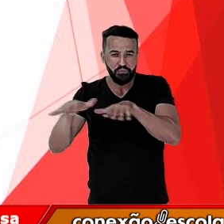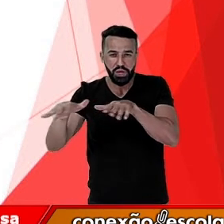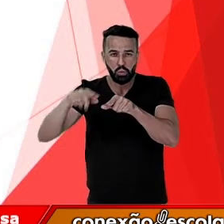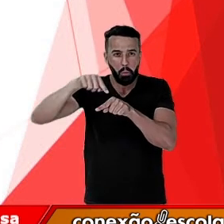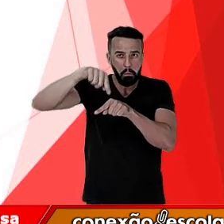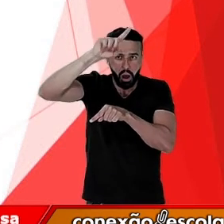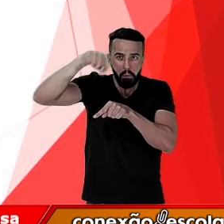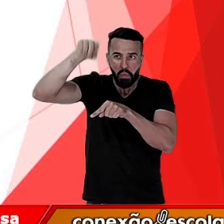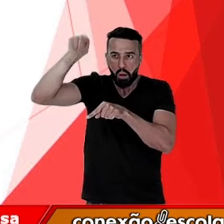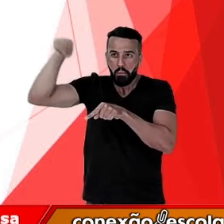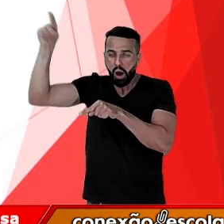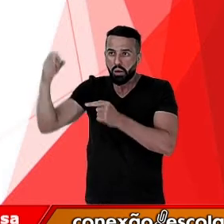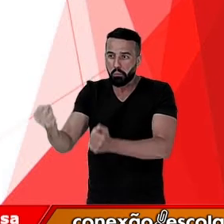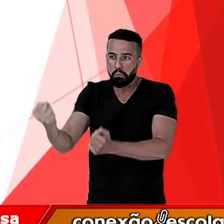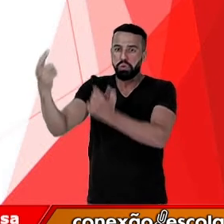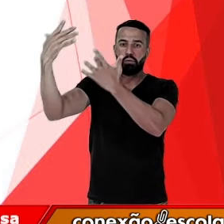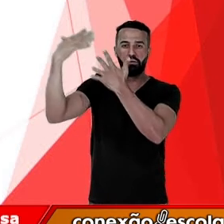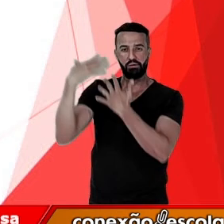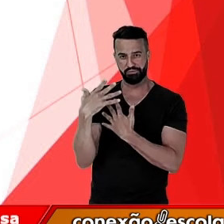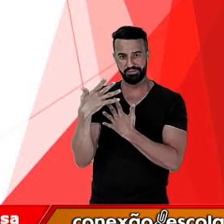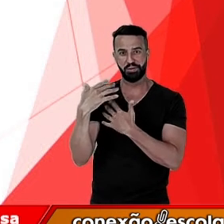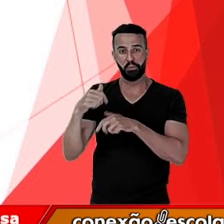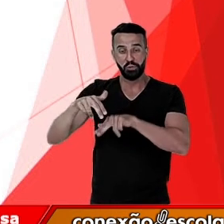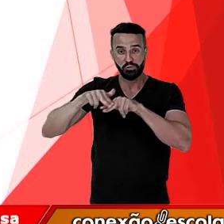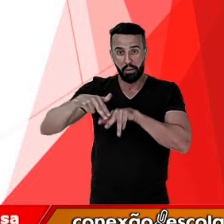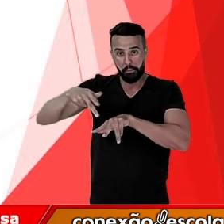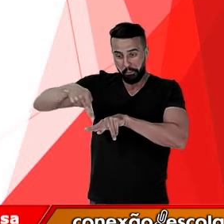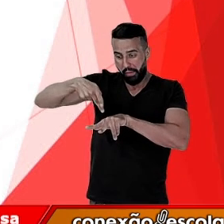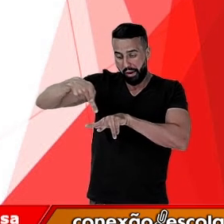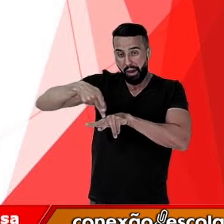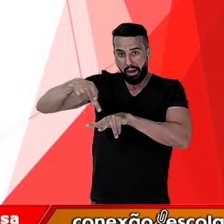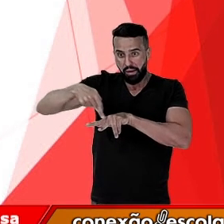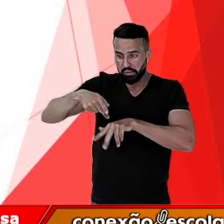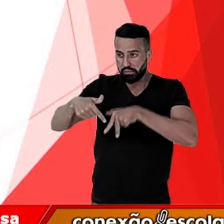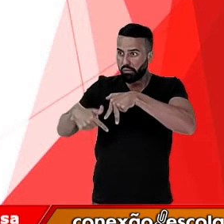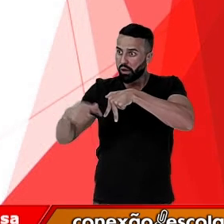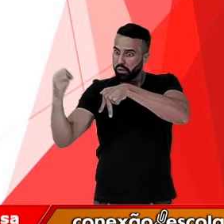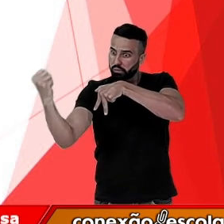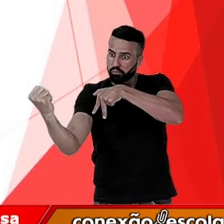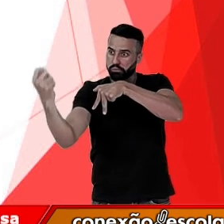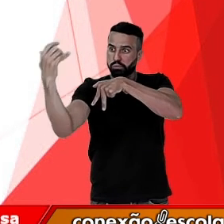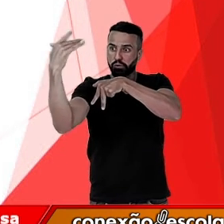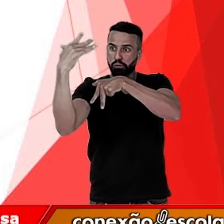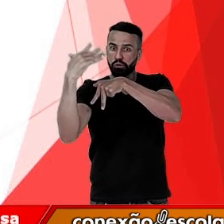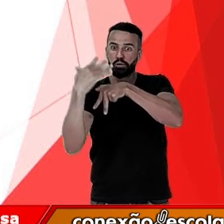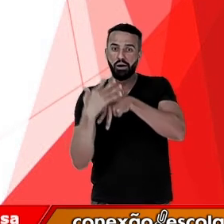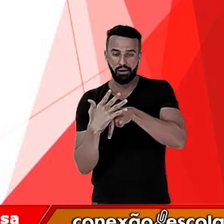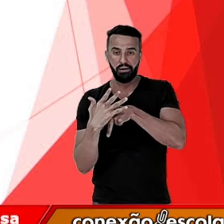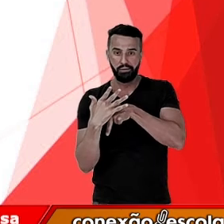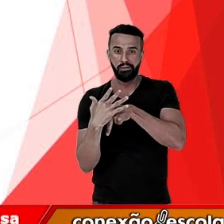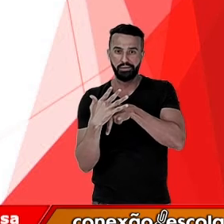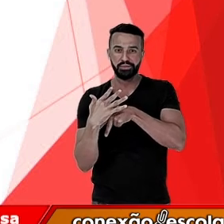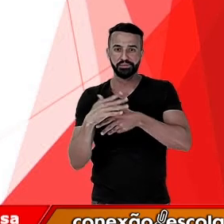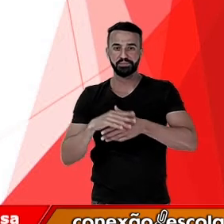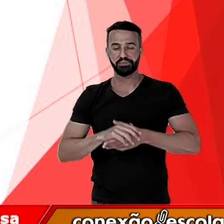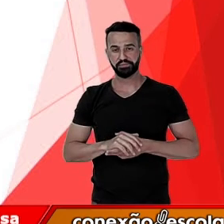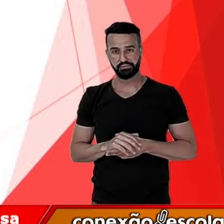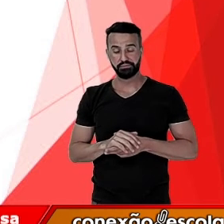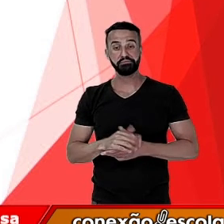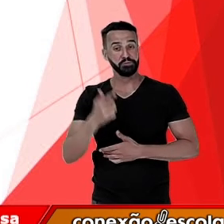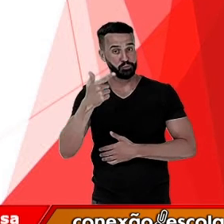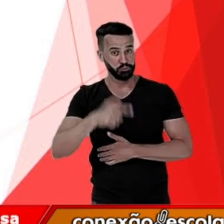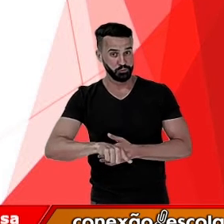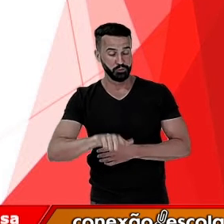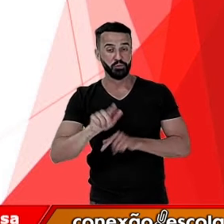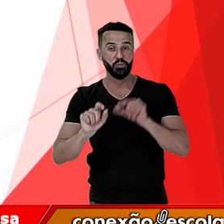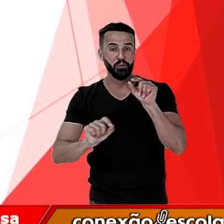cima, apontado para os pés dele, ou seja, ele está entulhado pelos carrinhos. Mais uma vez,